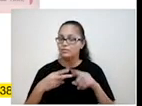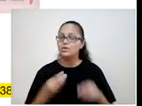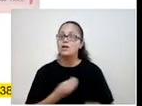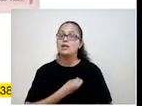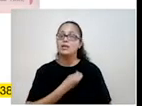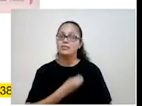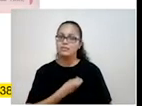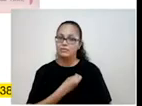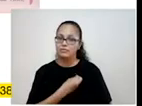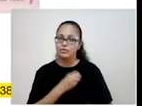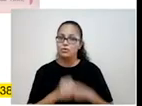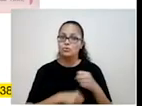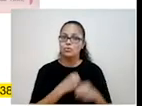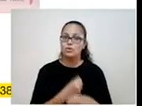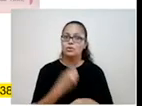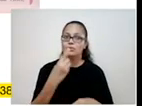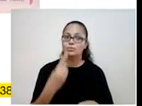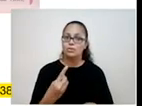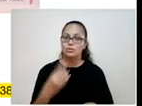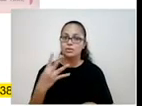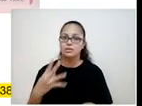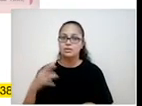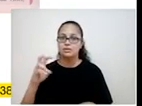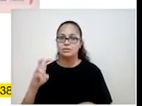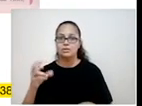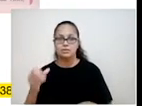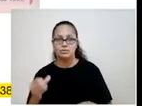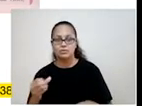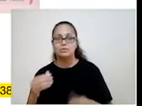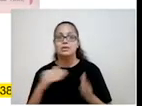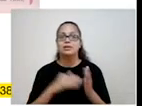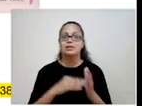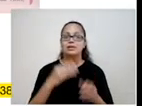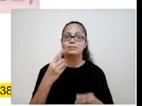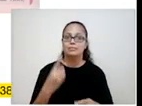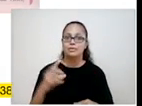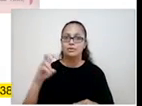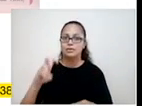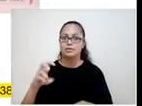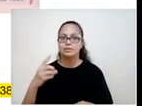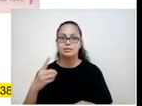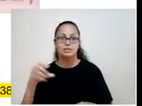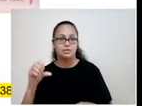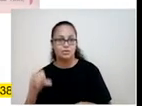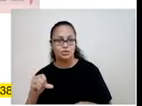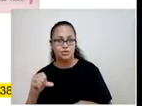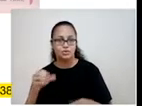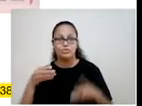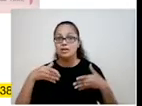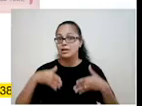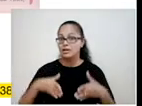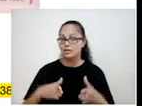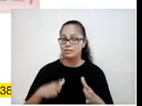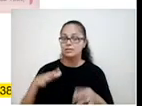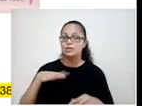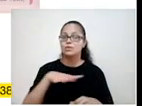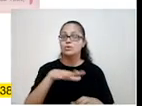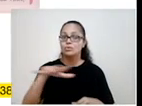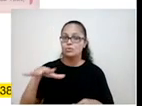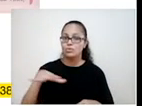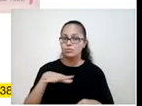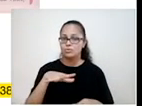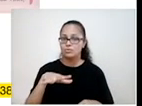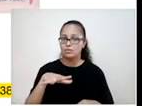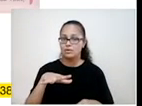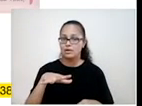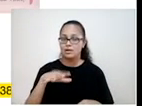de 1452 a 1519, nasceu em Antiano, uma região de Florença, e teve